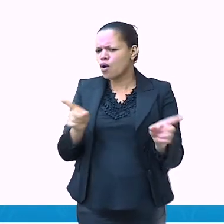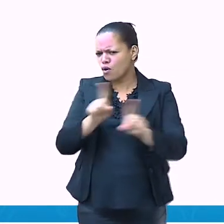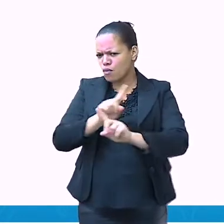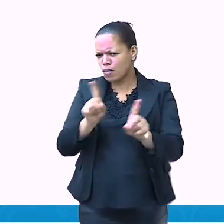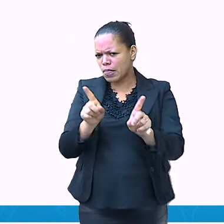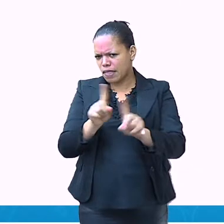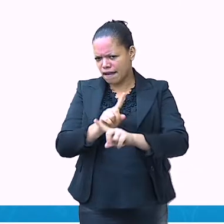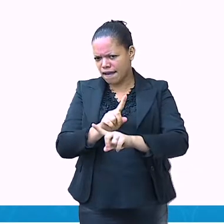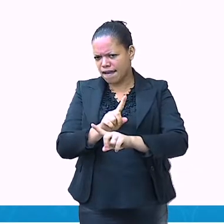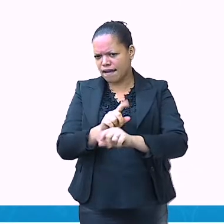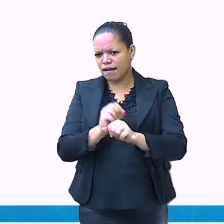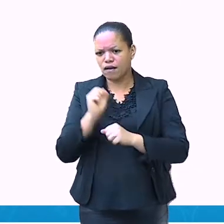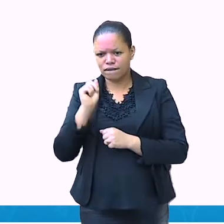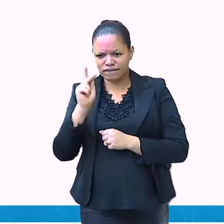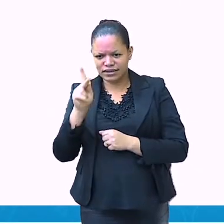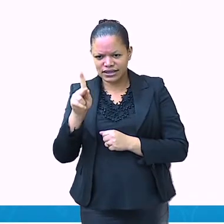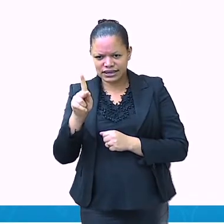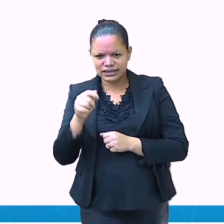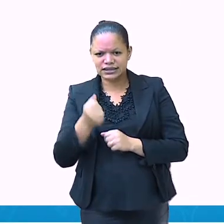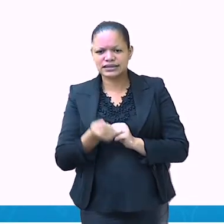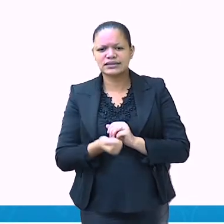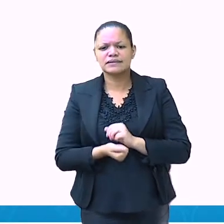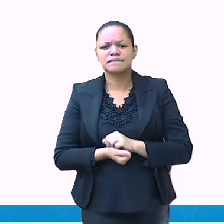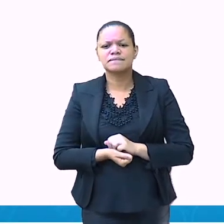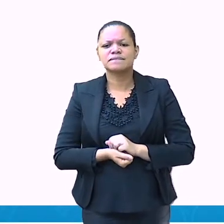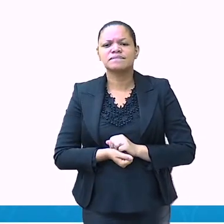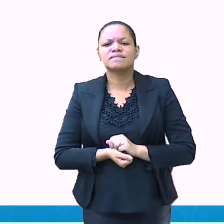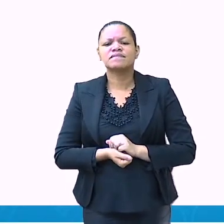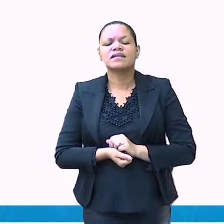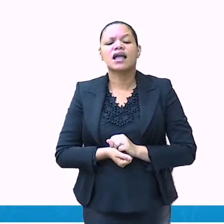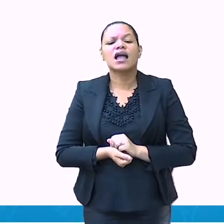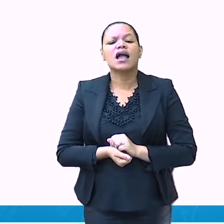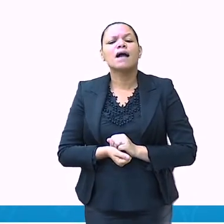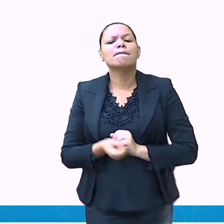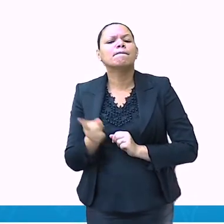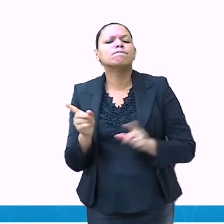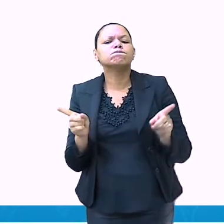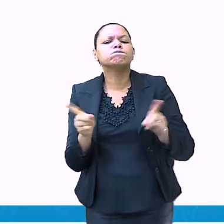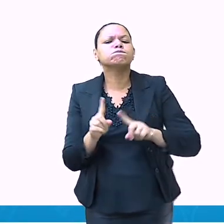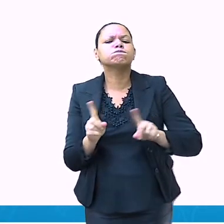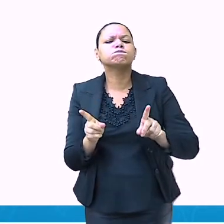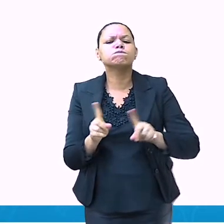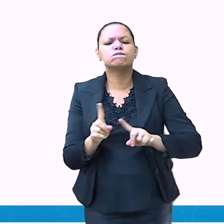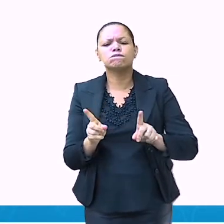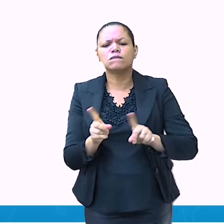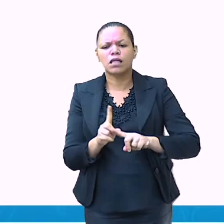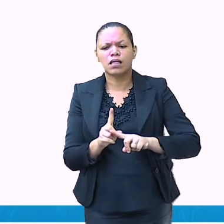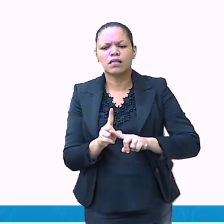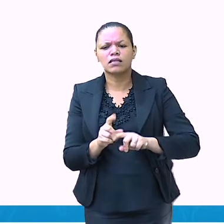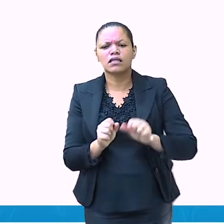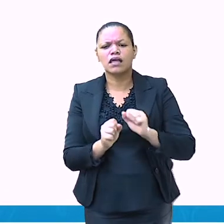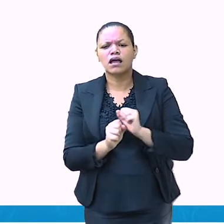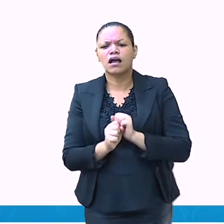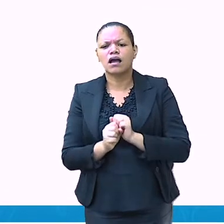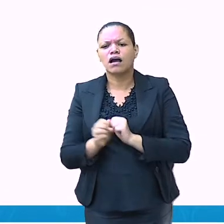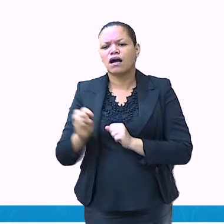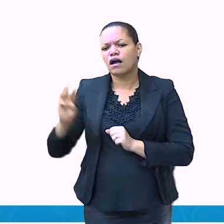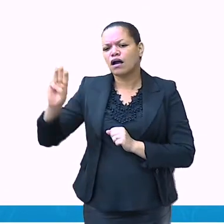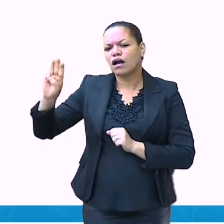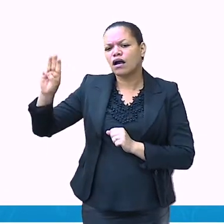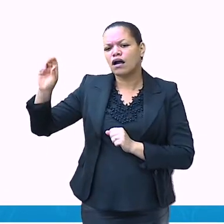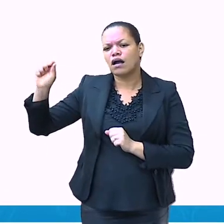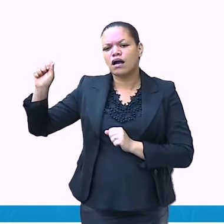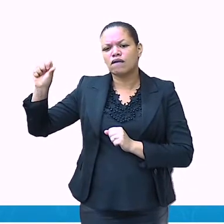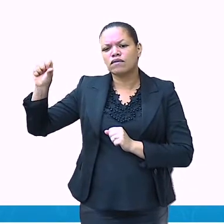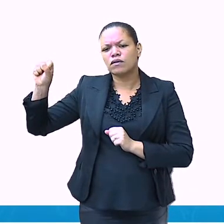estava, ok? She was not. She wasn't. She